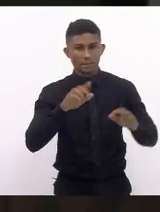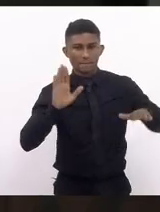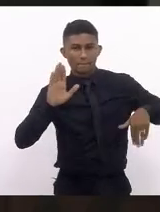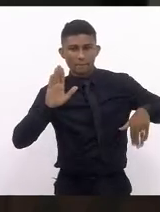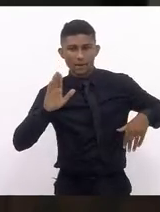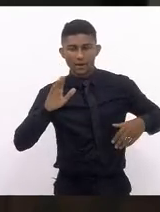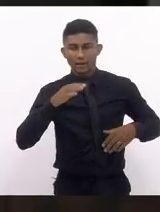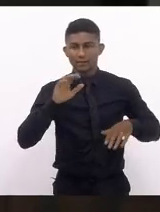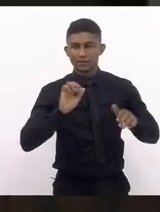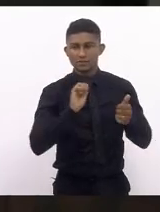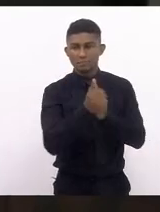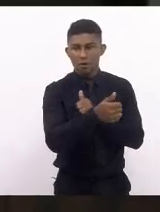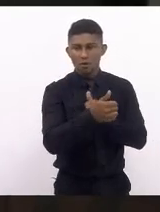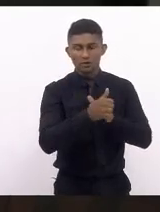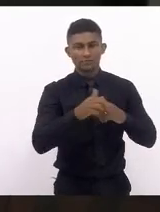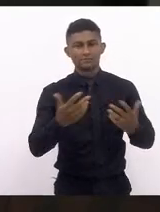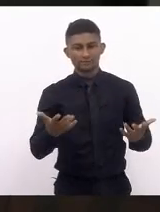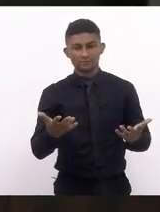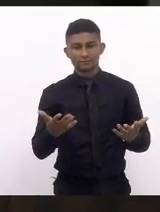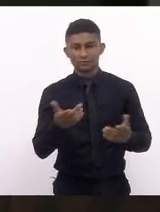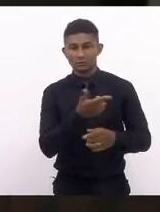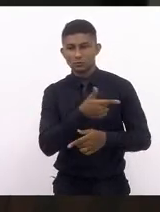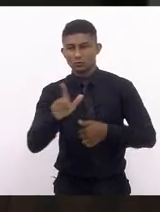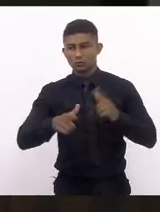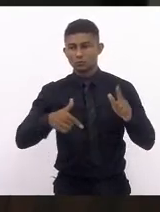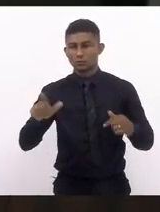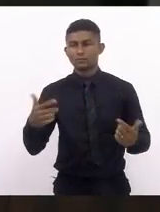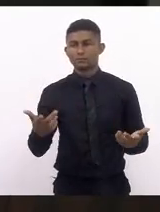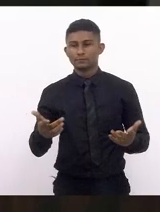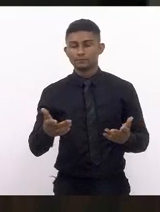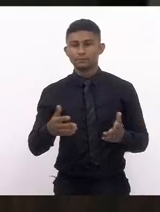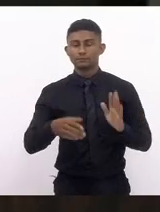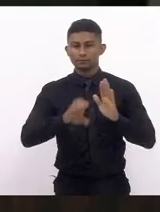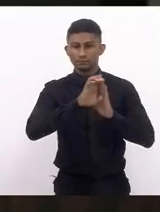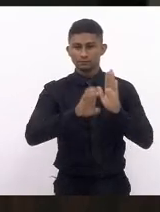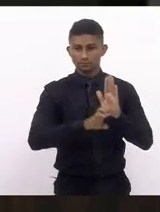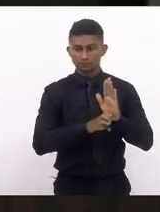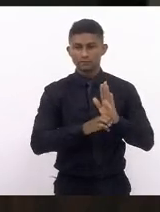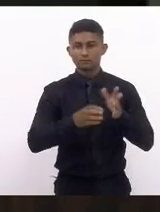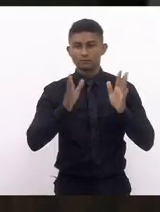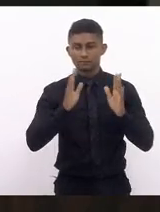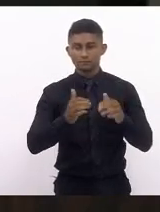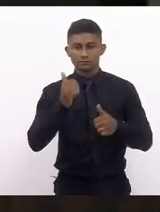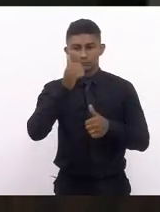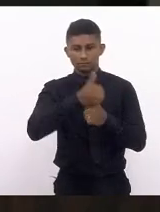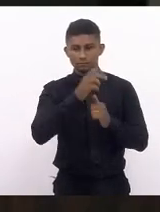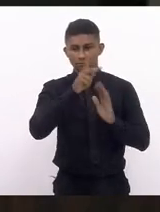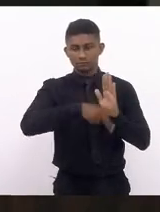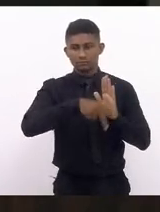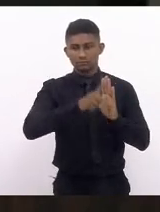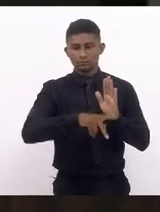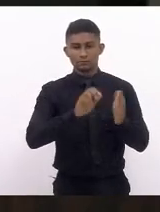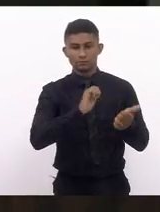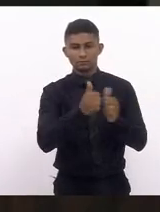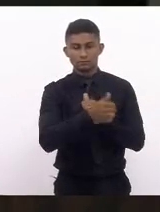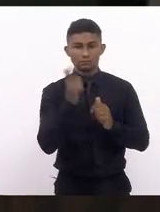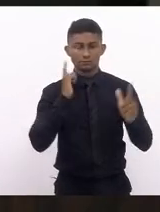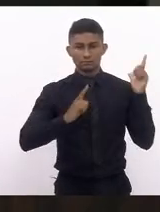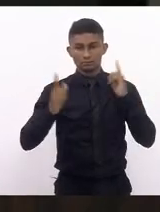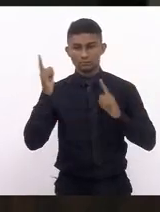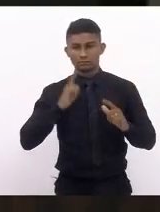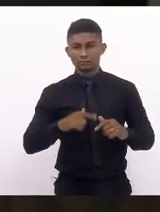outras providências pareceres da comissão de concessão de vistos pela legalidade com emendas concluído o substantivo de esporte e lazer favorável